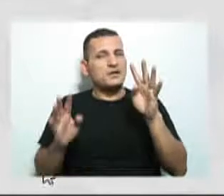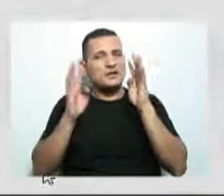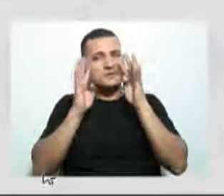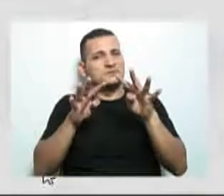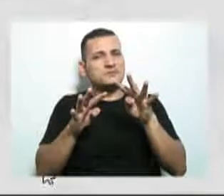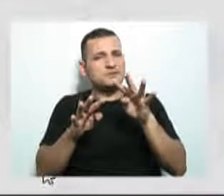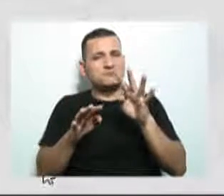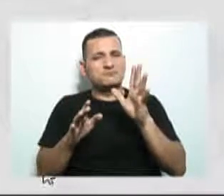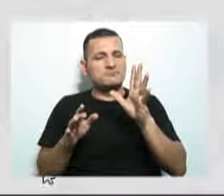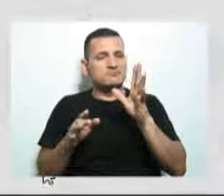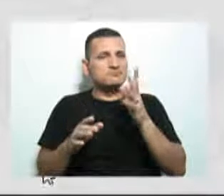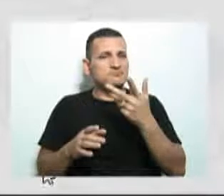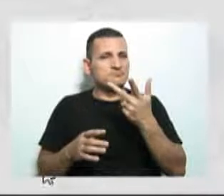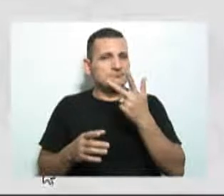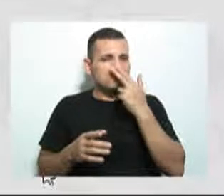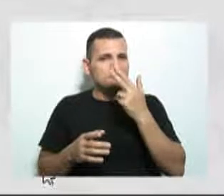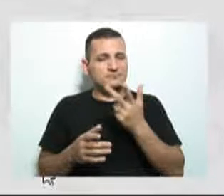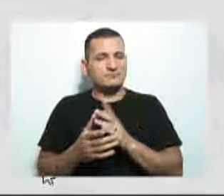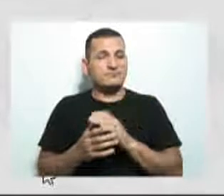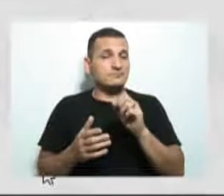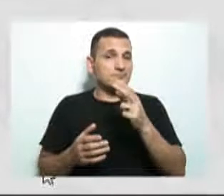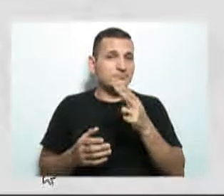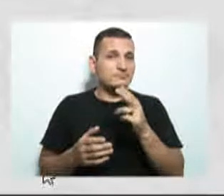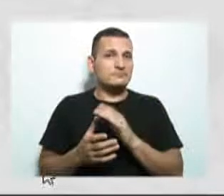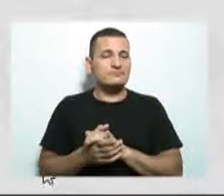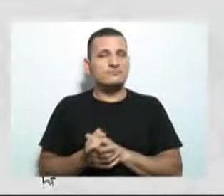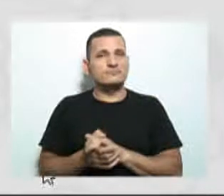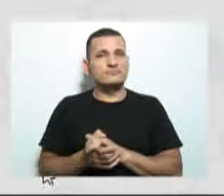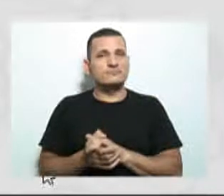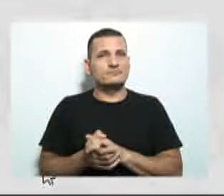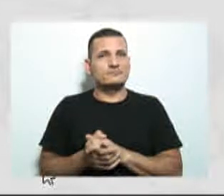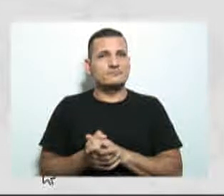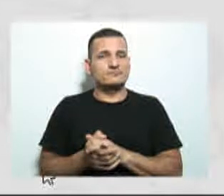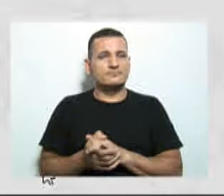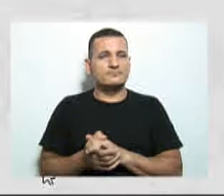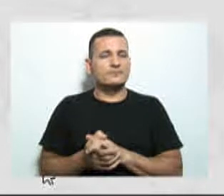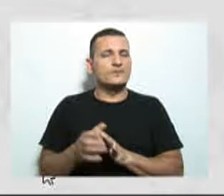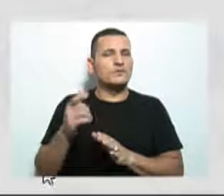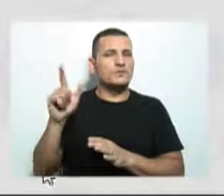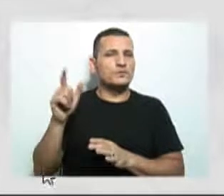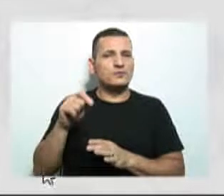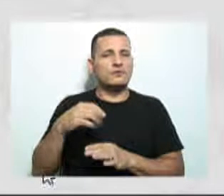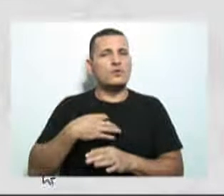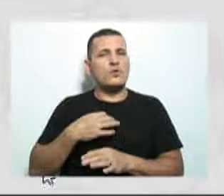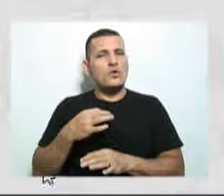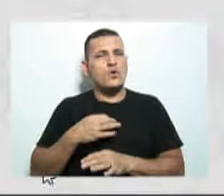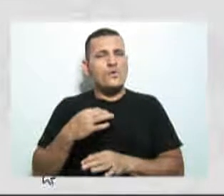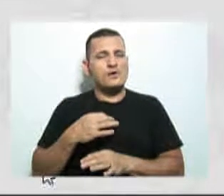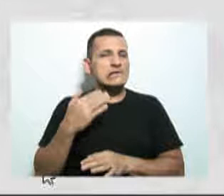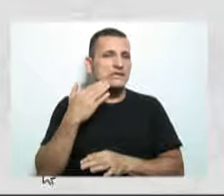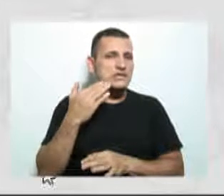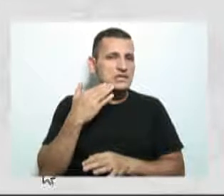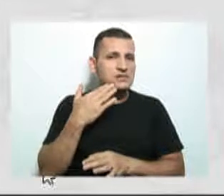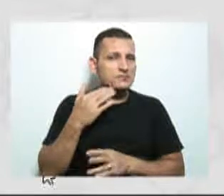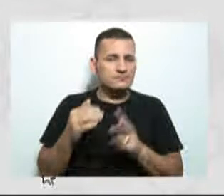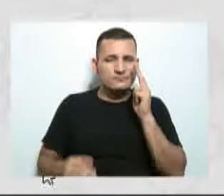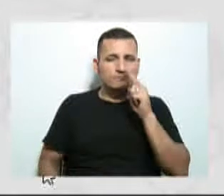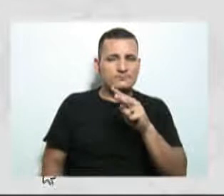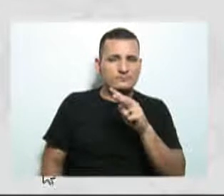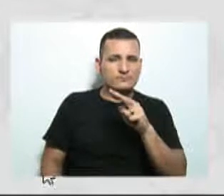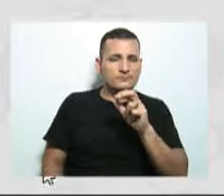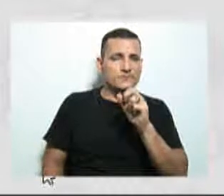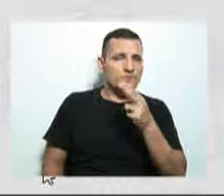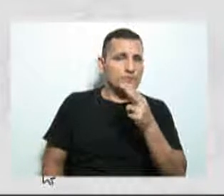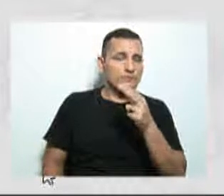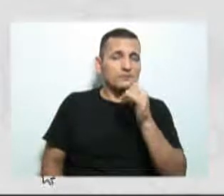relaxada ali, né? Não sei o quê. Outra de repente, ela está com a roupa um pouco amassada. Aí você fala, opa, de duas uma, ou faltou